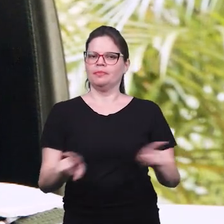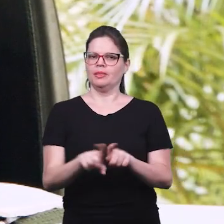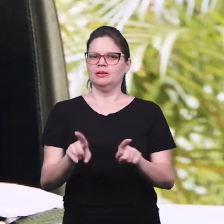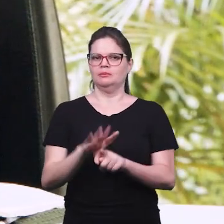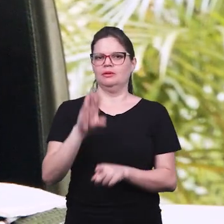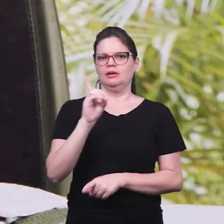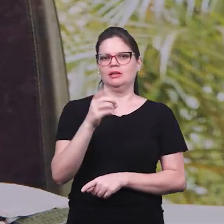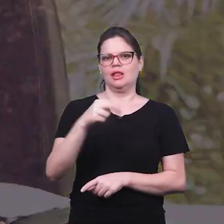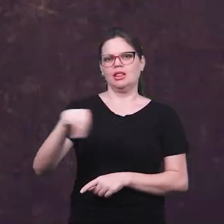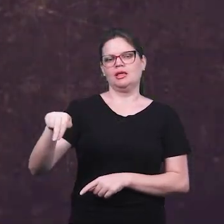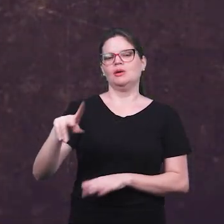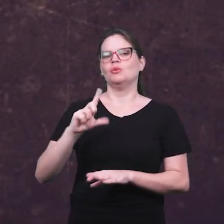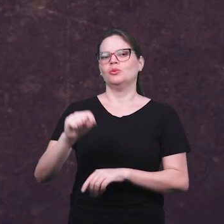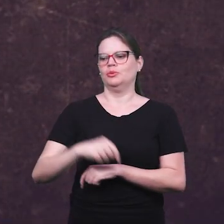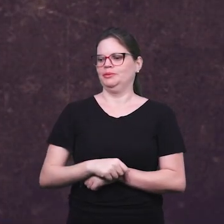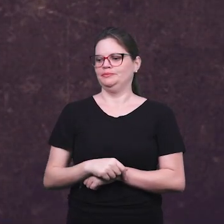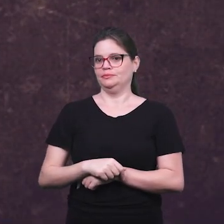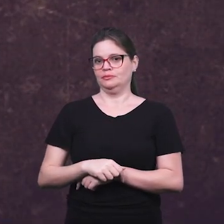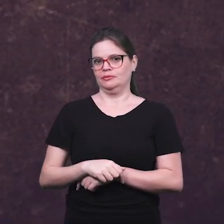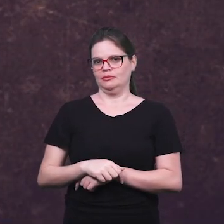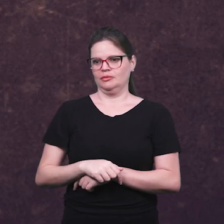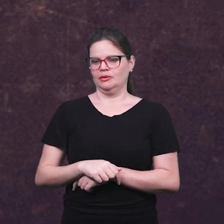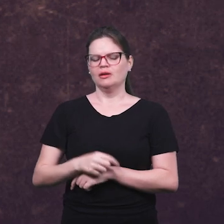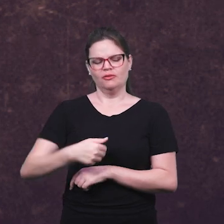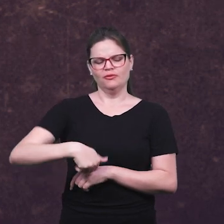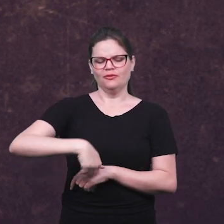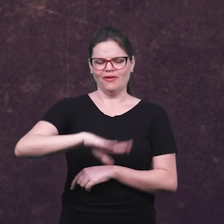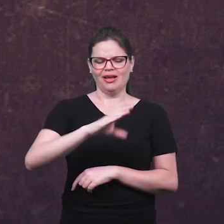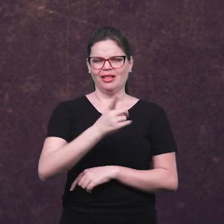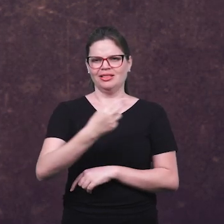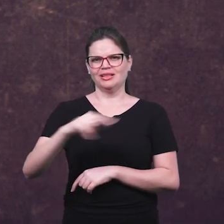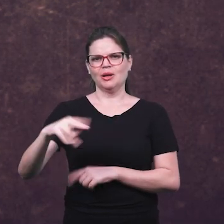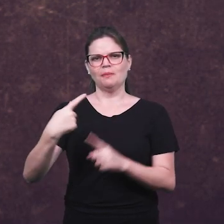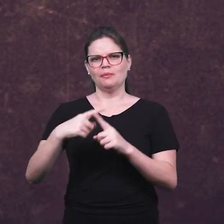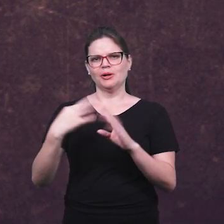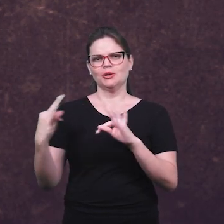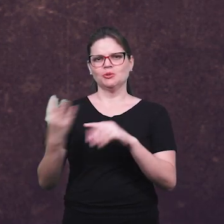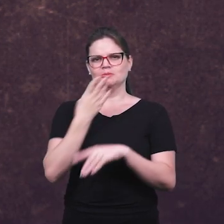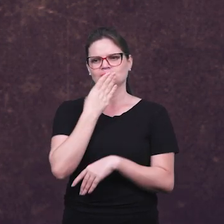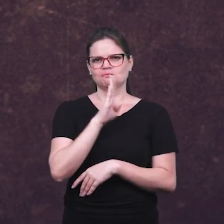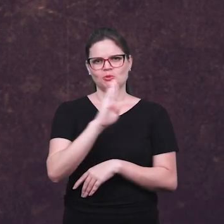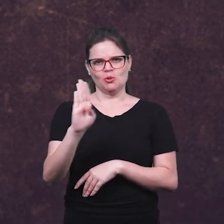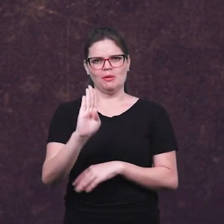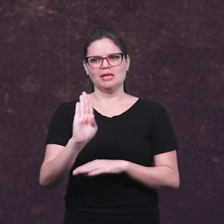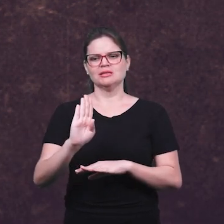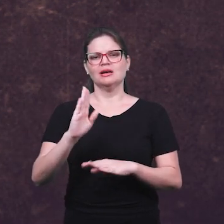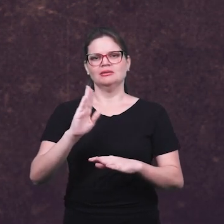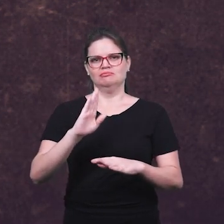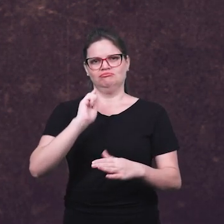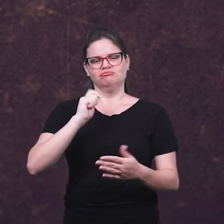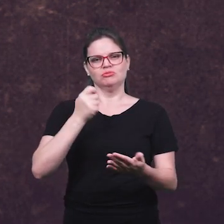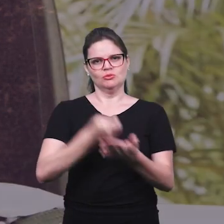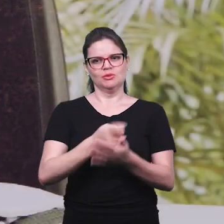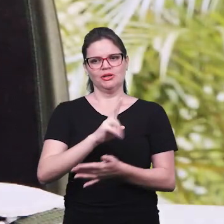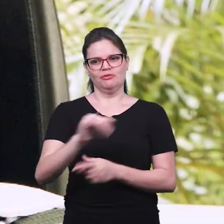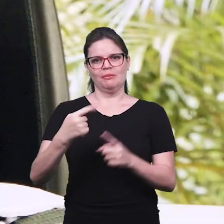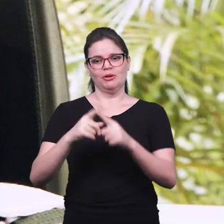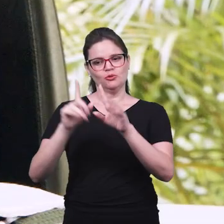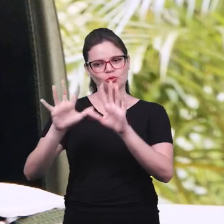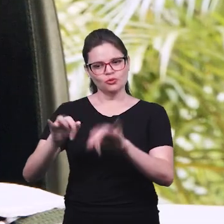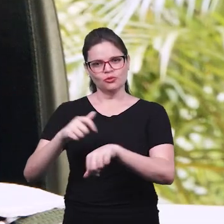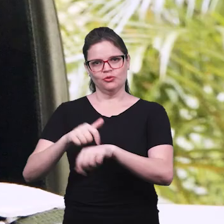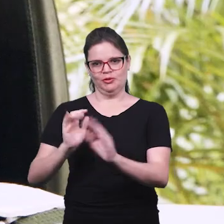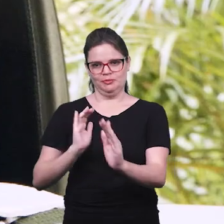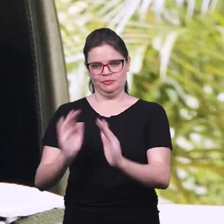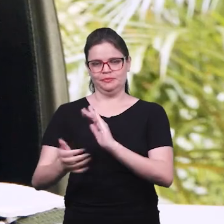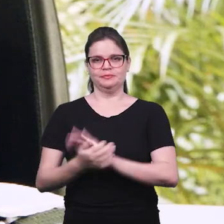12,9 fala: Daniel, vai, porque essas palavras são fechadas e seladas para o fim do tempo. Então Daniel já foi mais da profecia, né? Depois